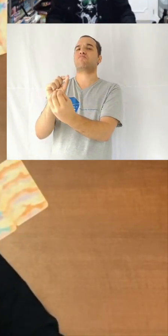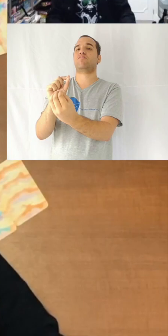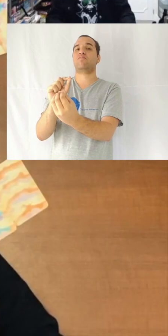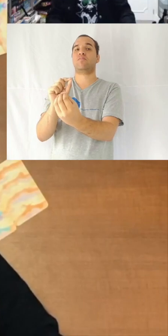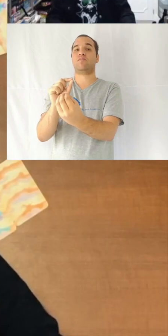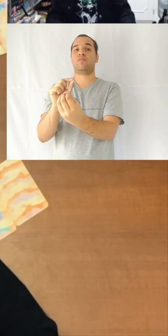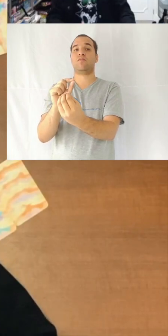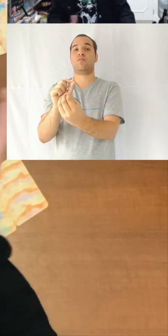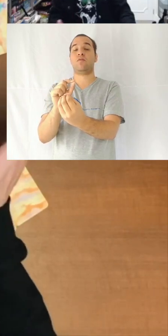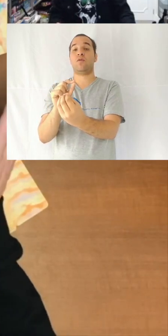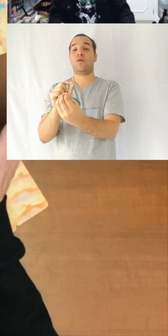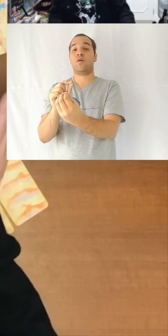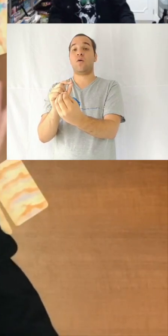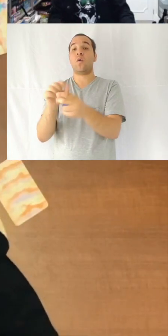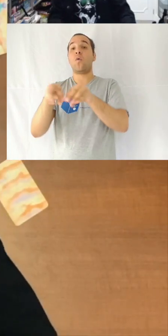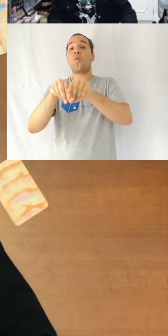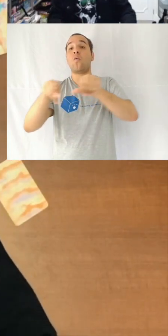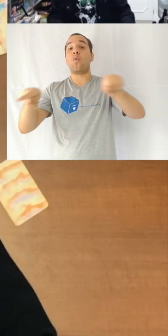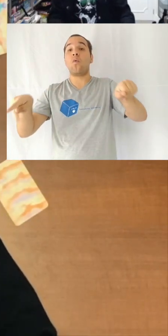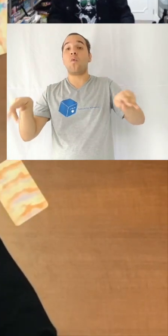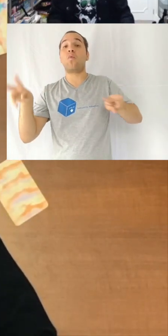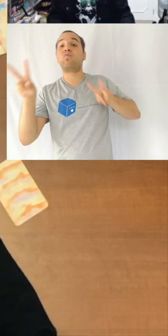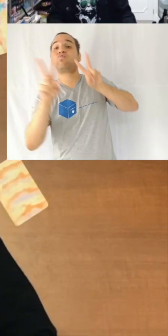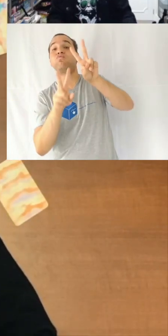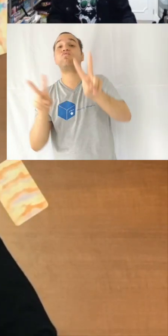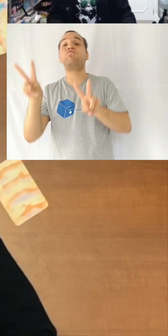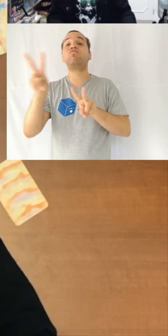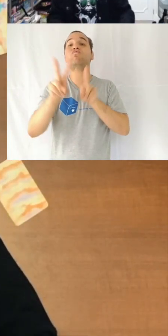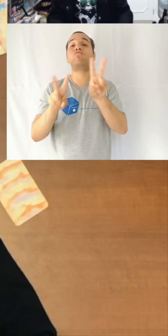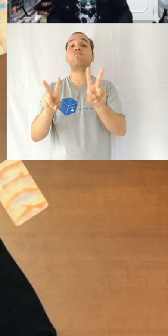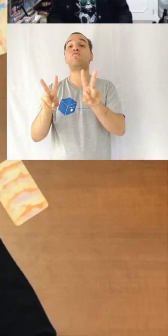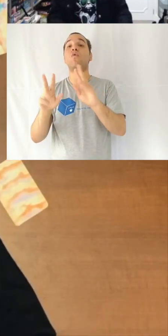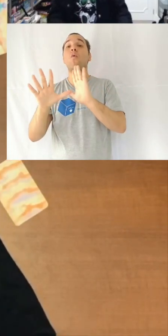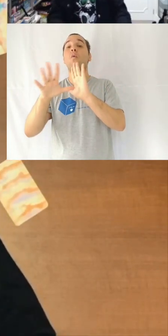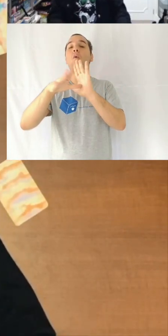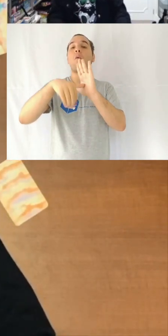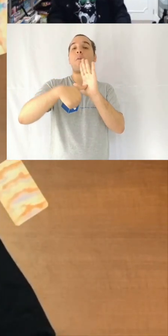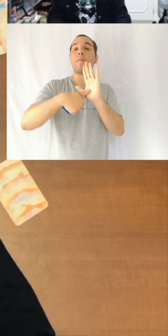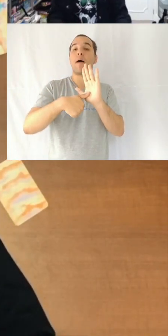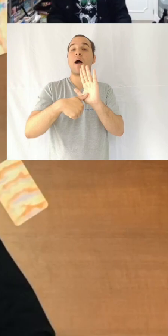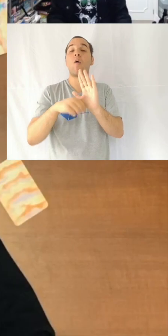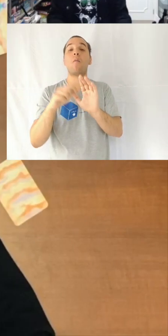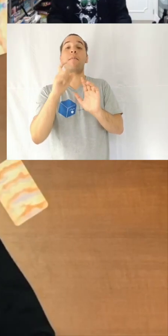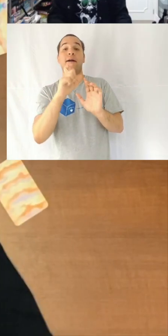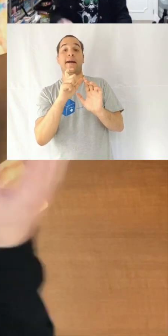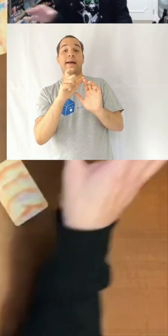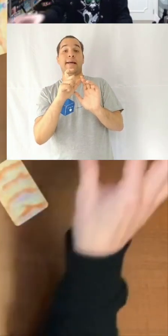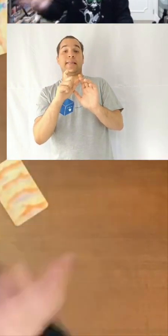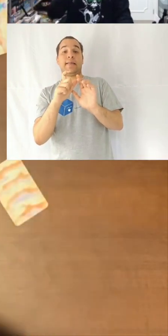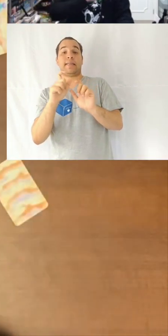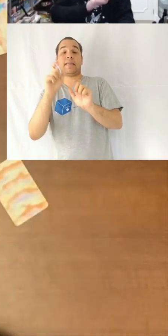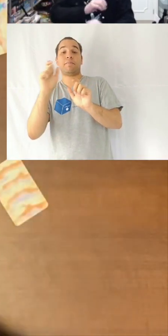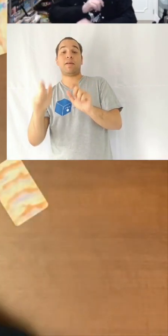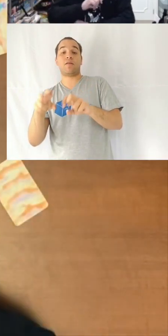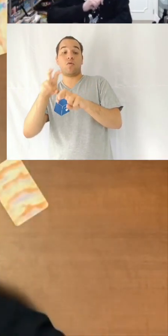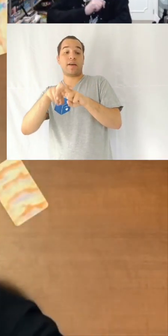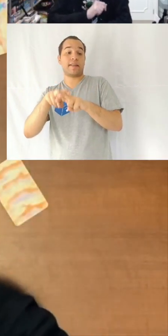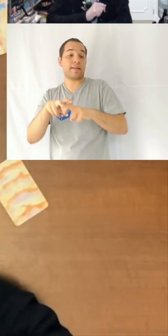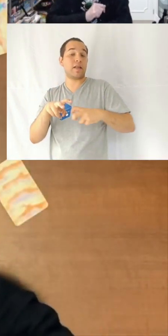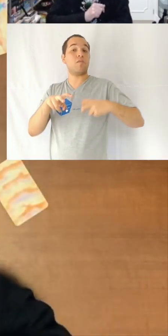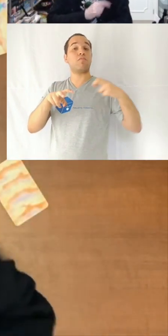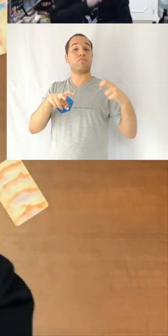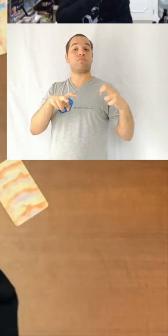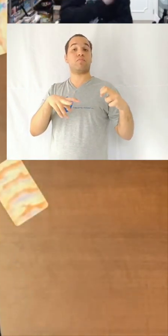carta qualquer da mesa ou da mão de alguém, e a tempestade de areia, que permite que todos os jogadores roubem uma carta da mão da